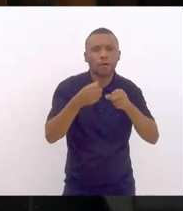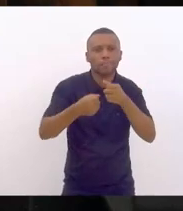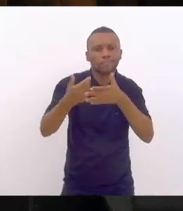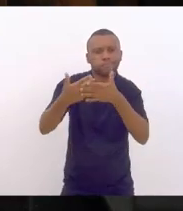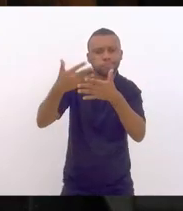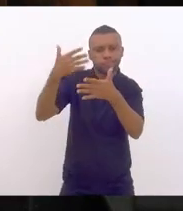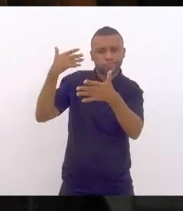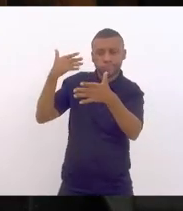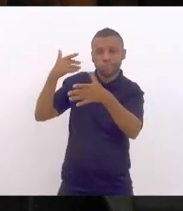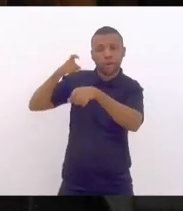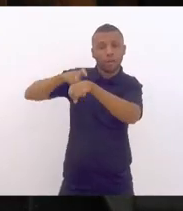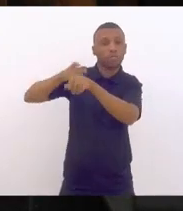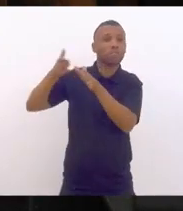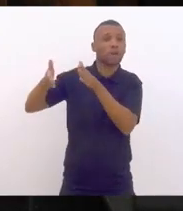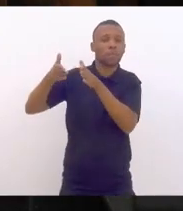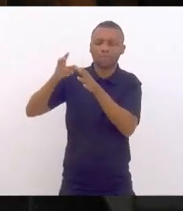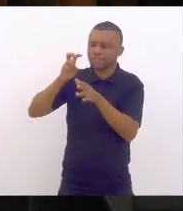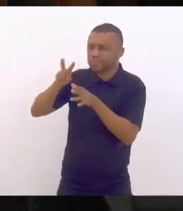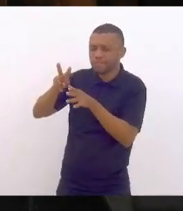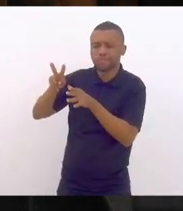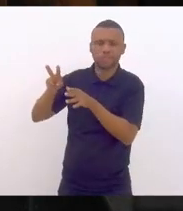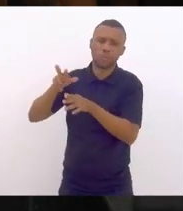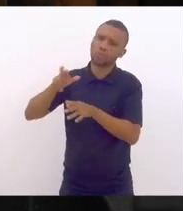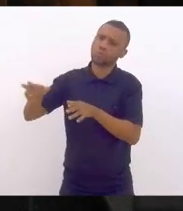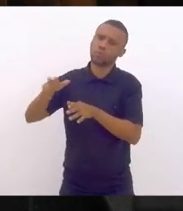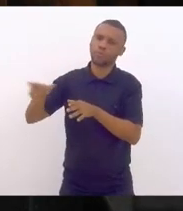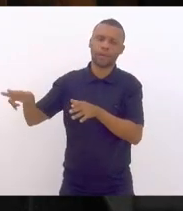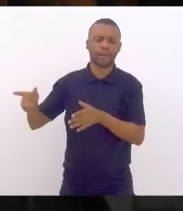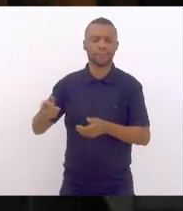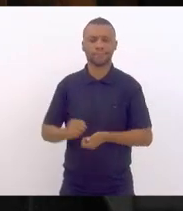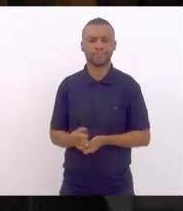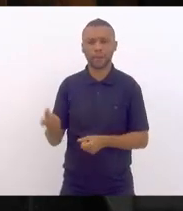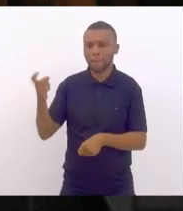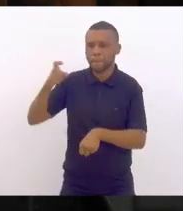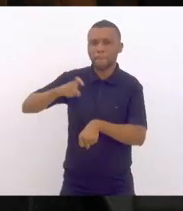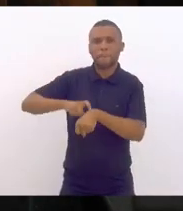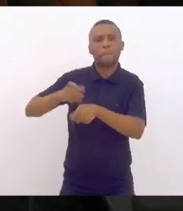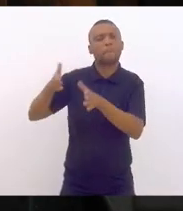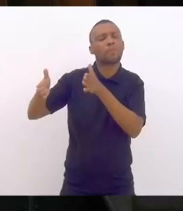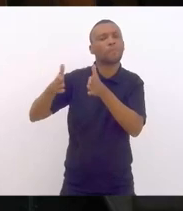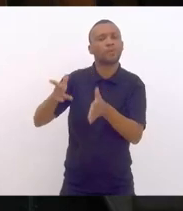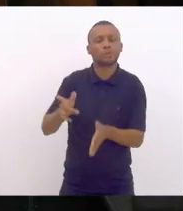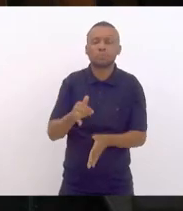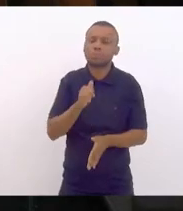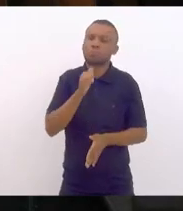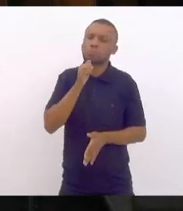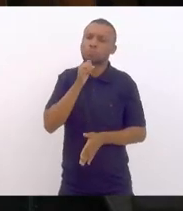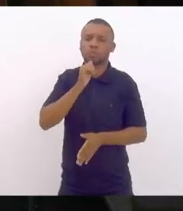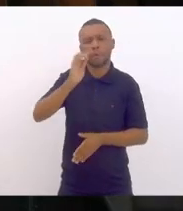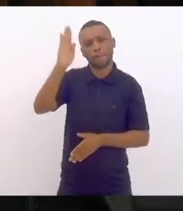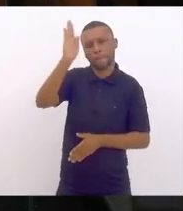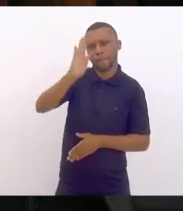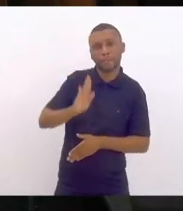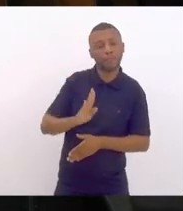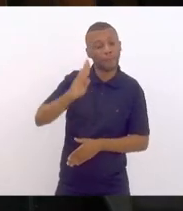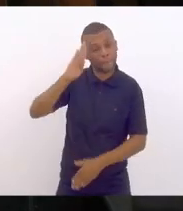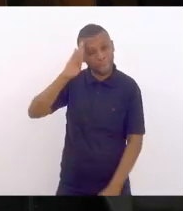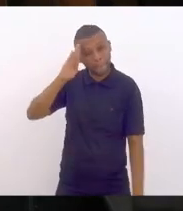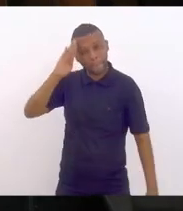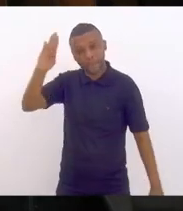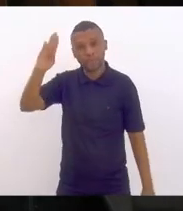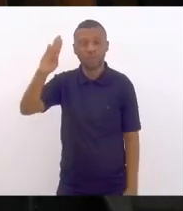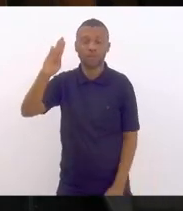tempos tempos tristes para o nosso país em especial